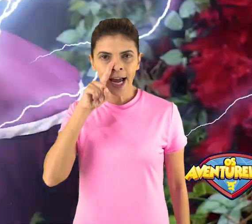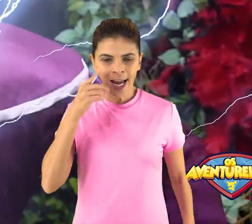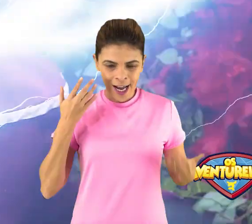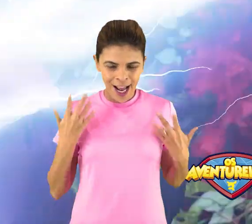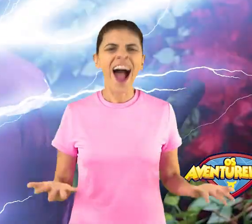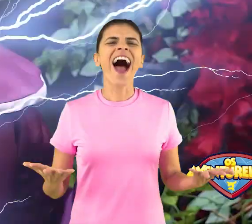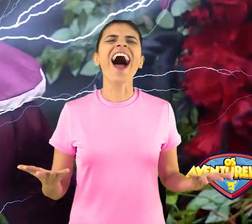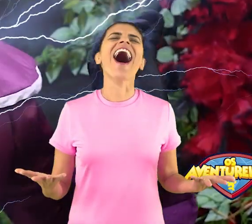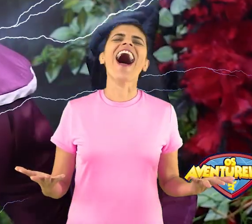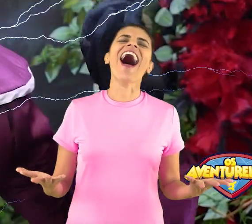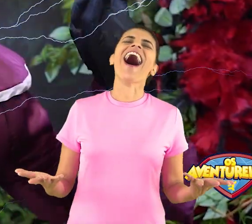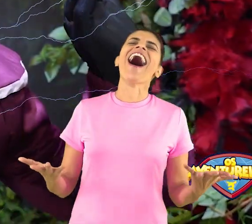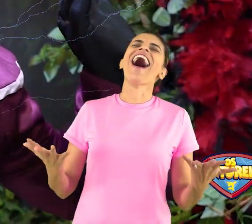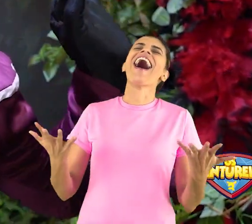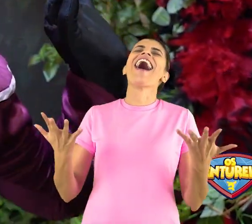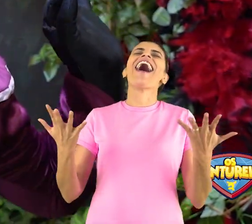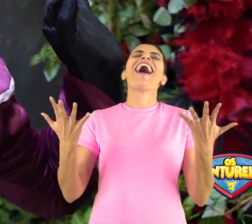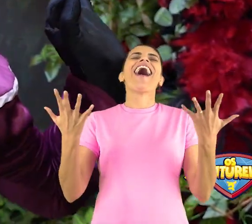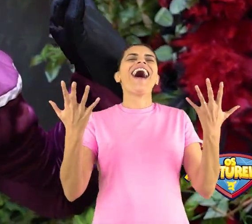perigo.